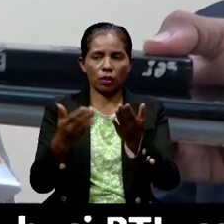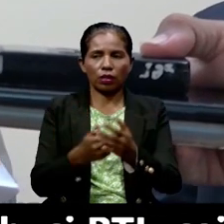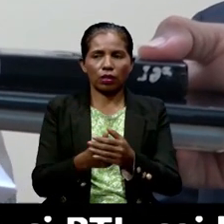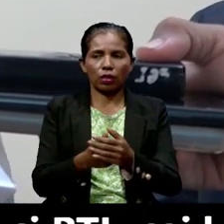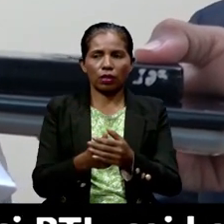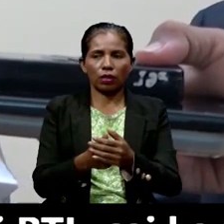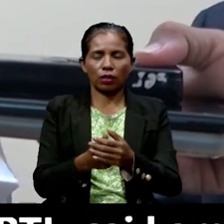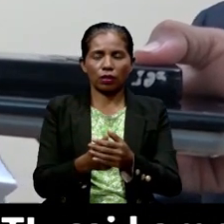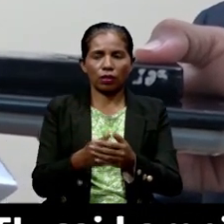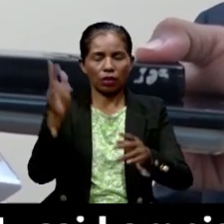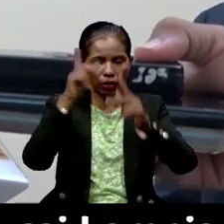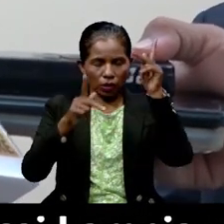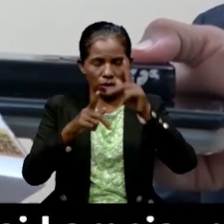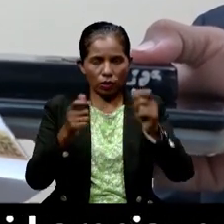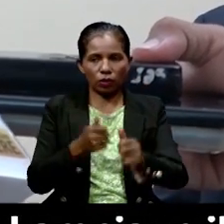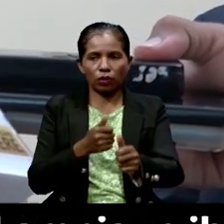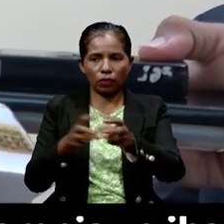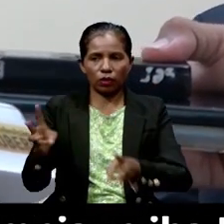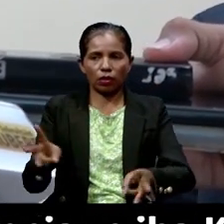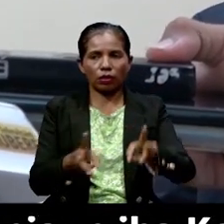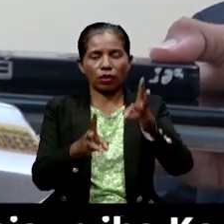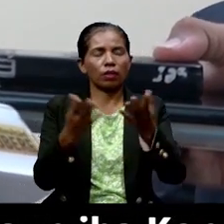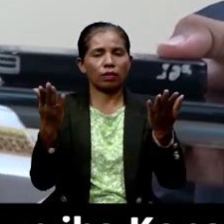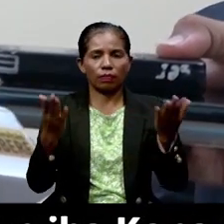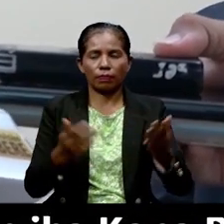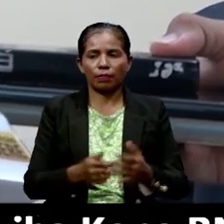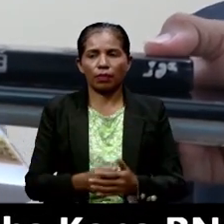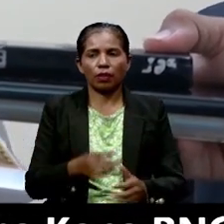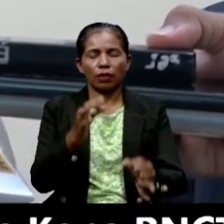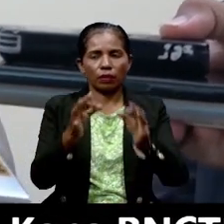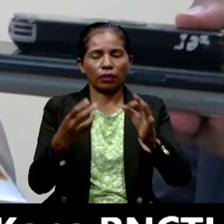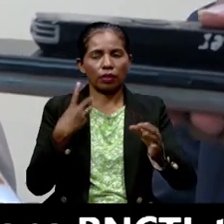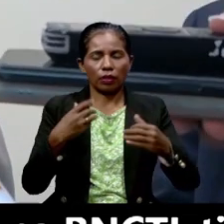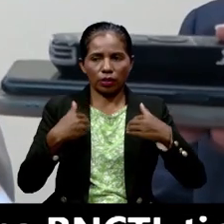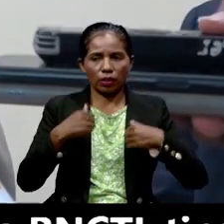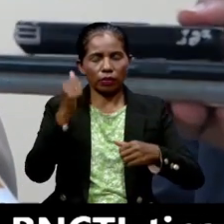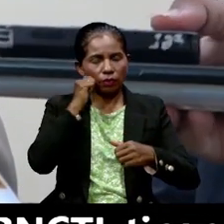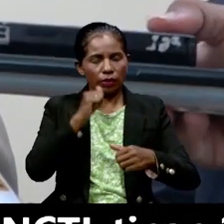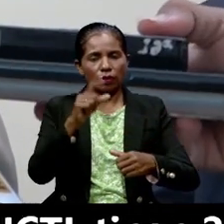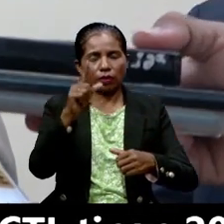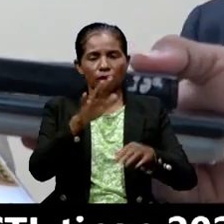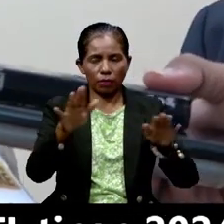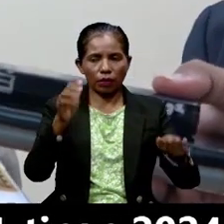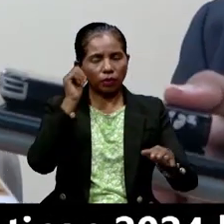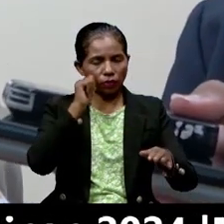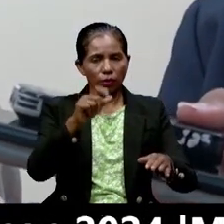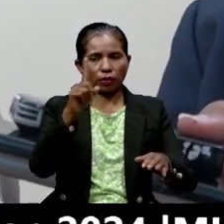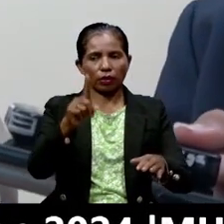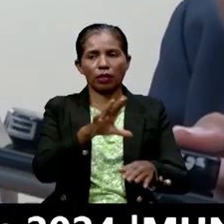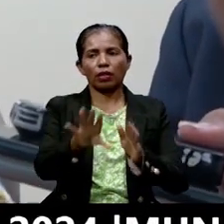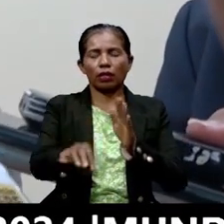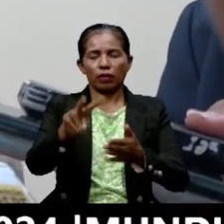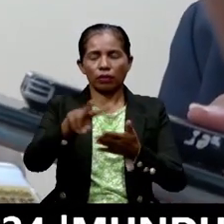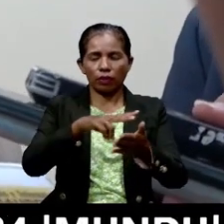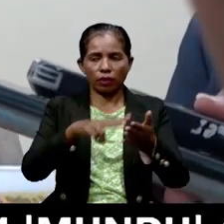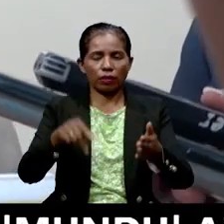refere kazune tuirnya dalan lolos ne hende quando iha feto ida kalabarik feto ida nebe maka hetam